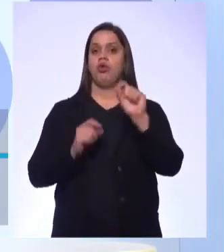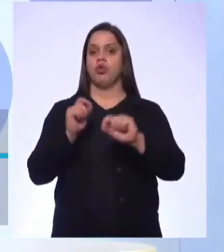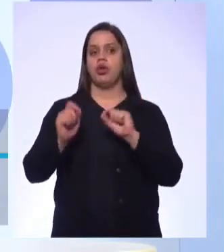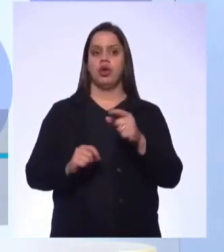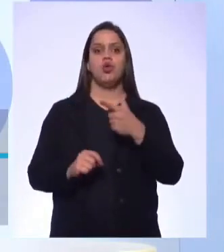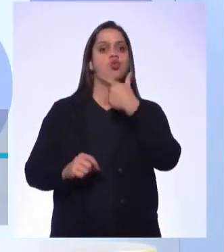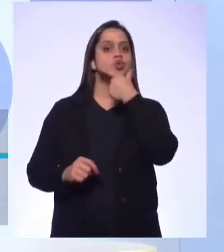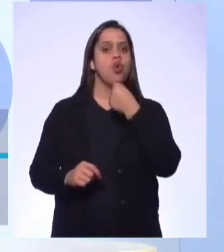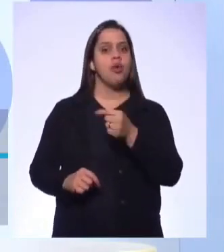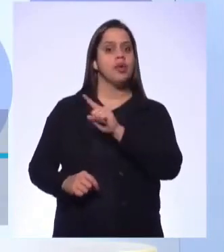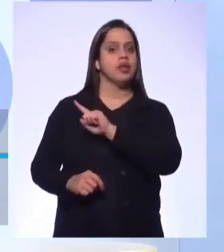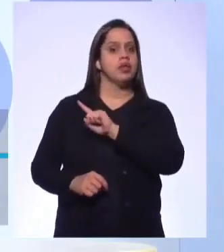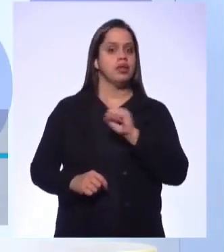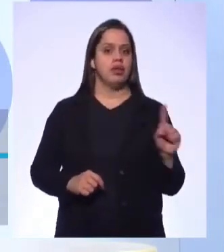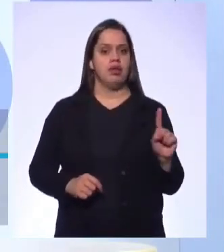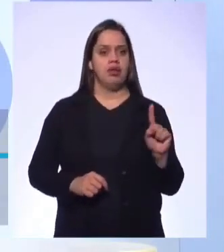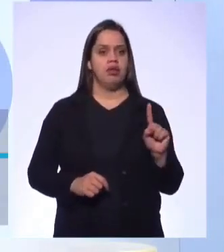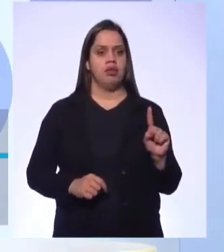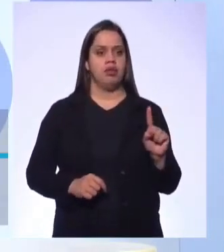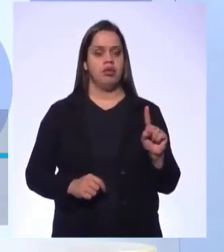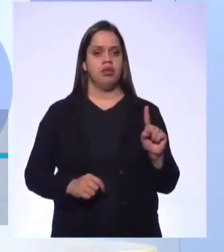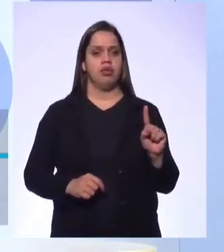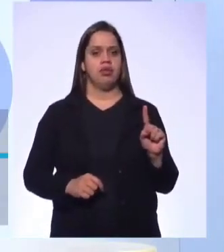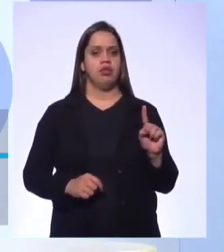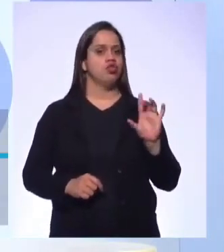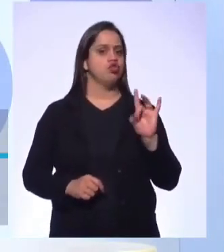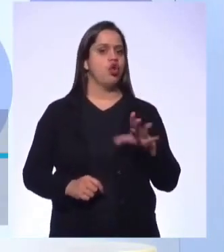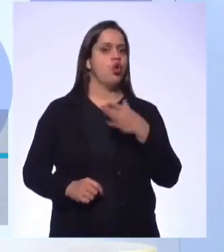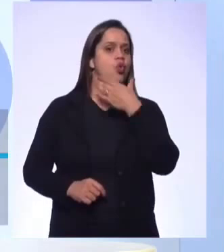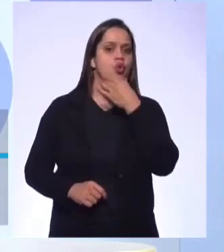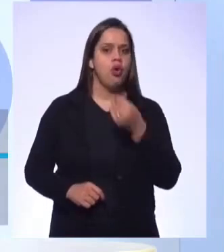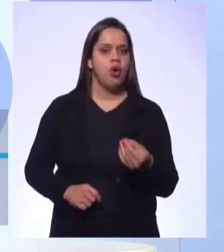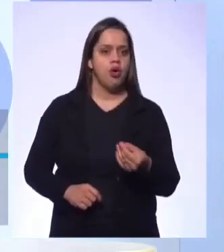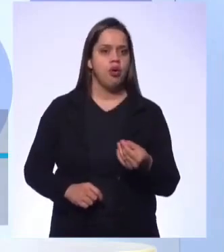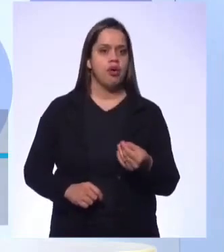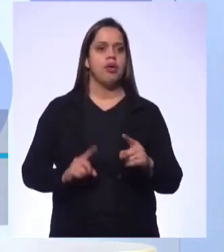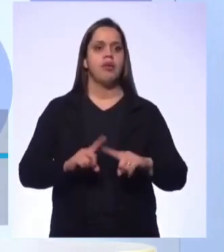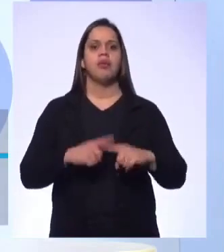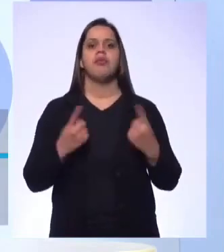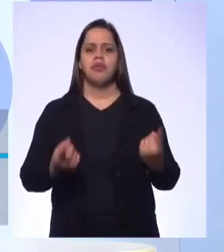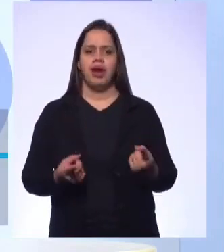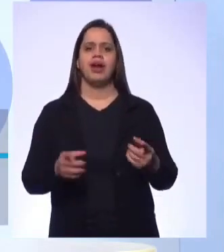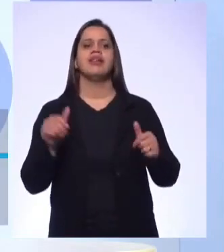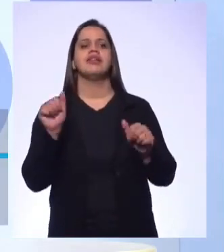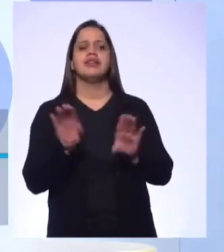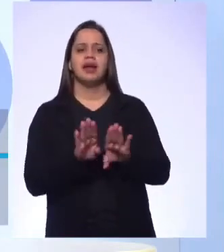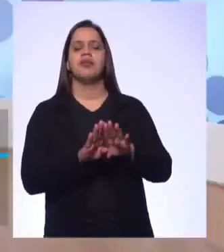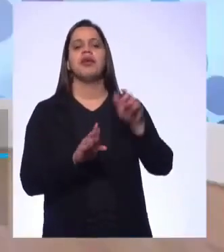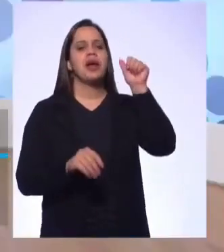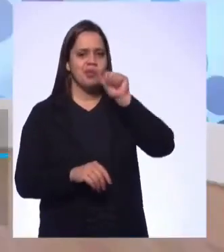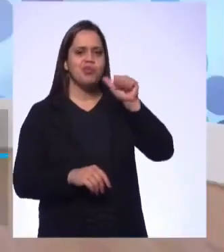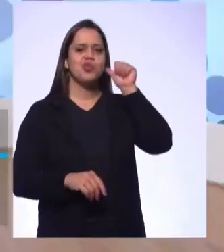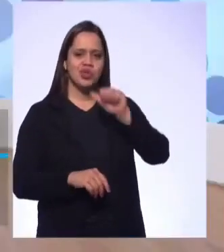homem não, só o homem, mas as mulheres também.